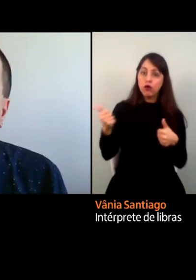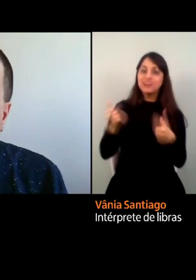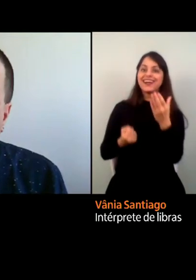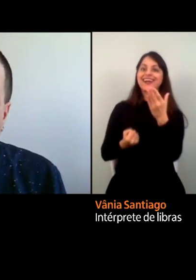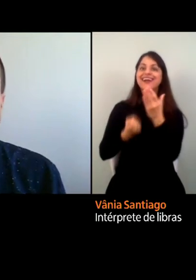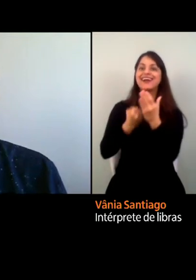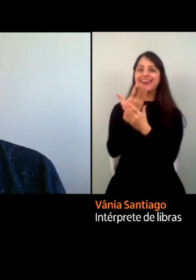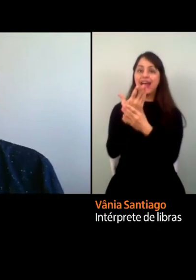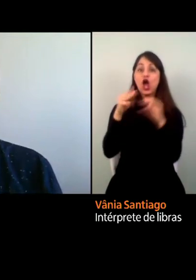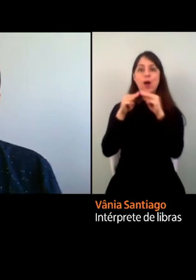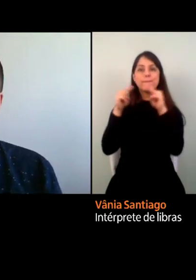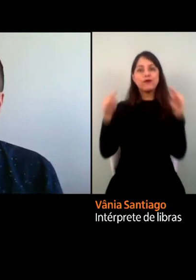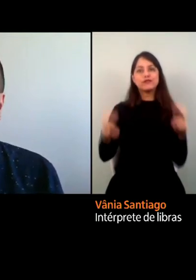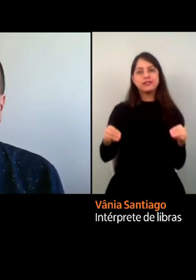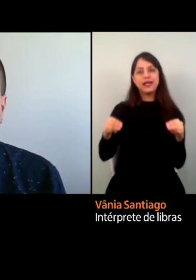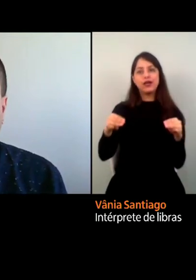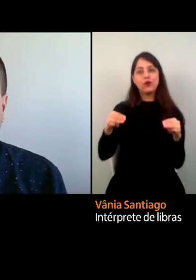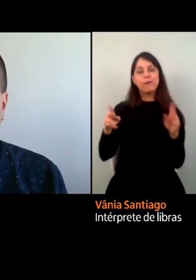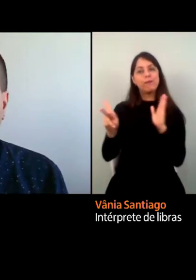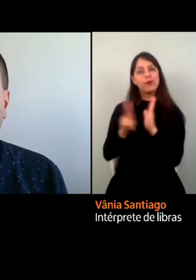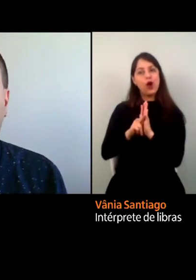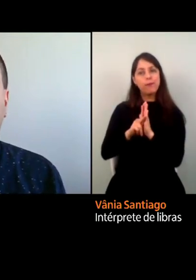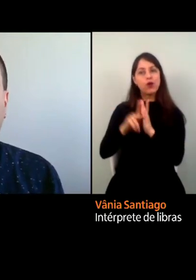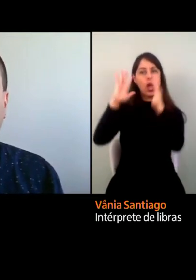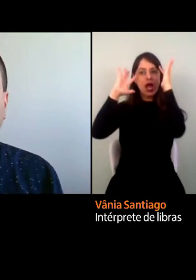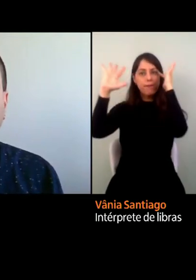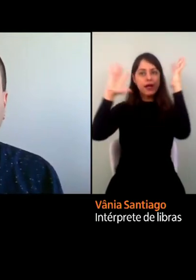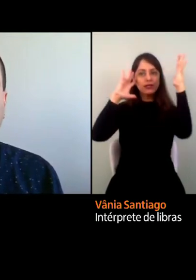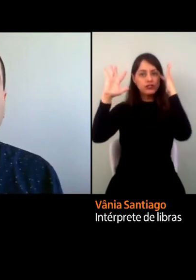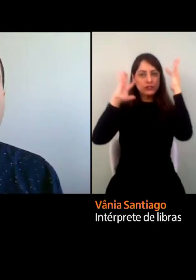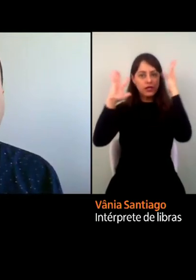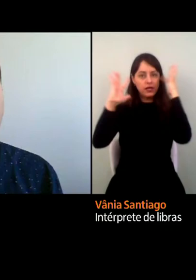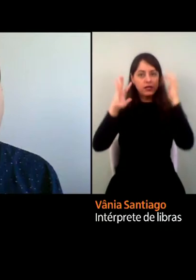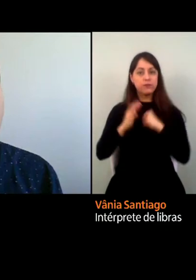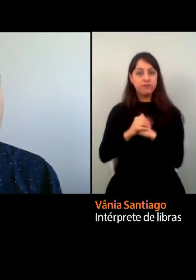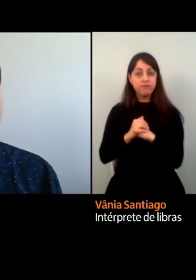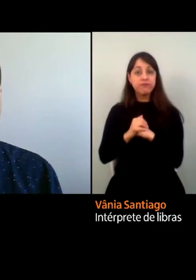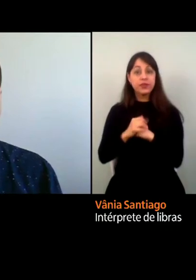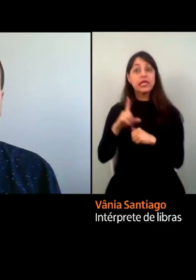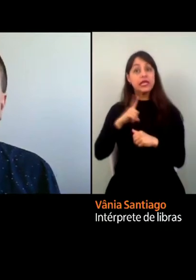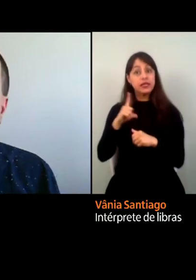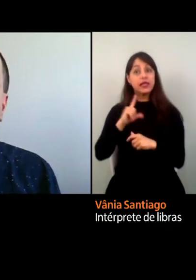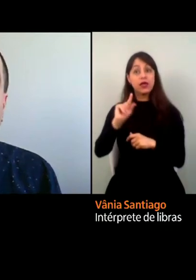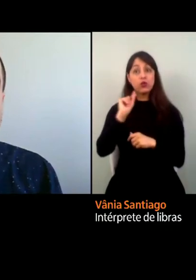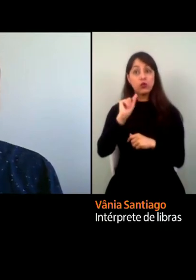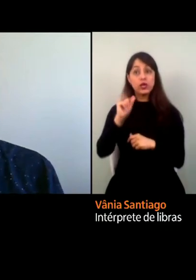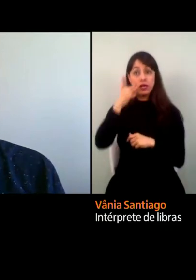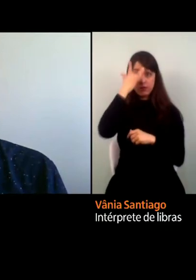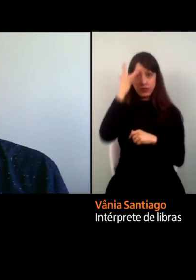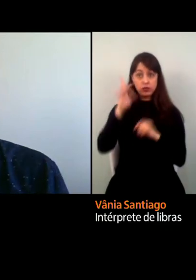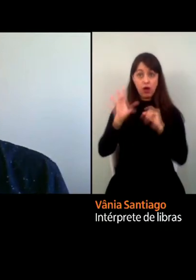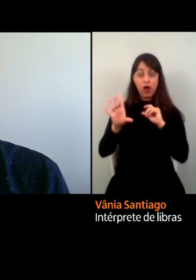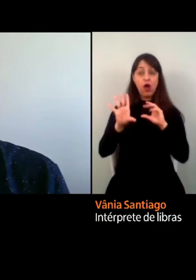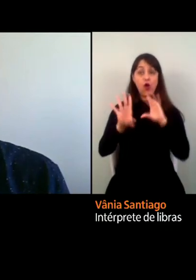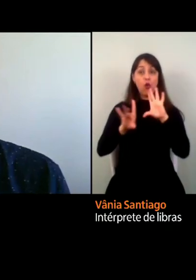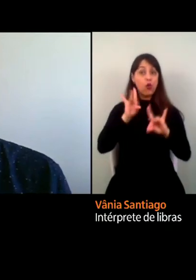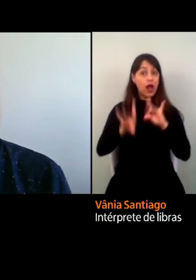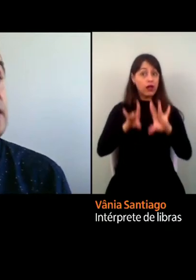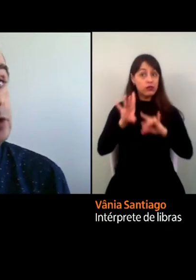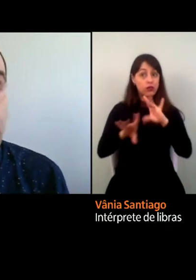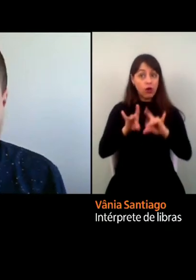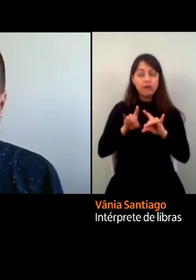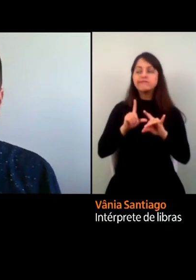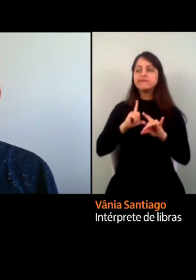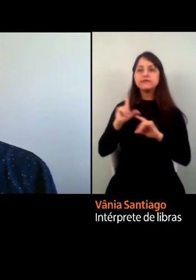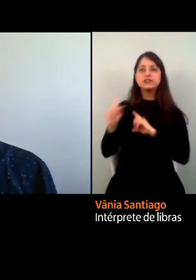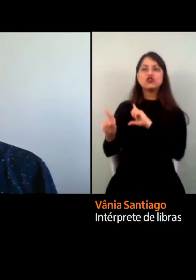museu imaginário, colocando ênfase no papel criativo do curador, no ato criativo de juntar